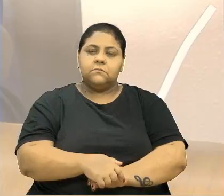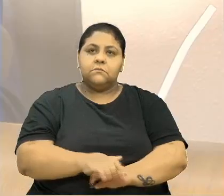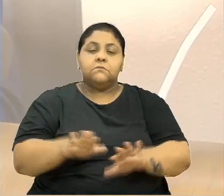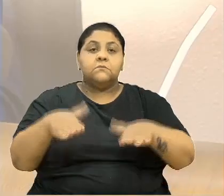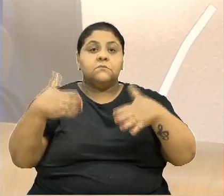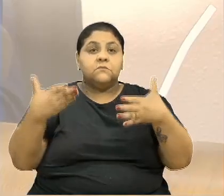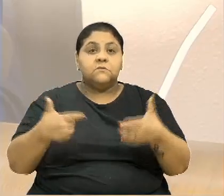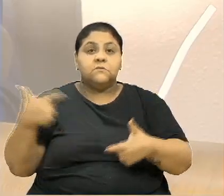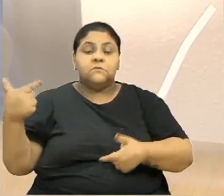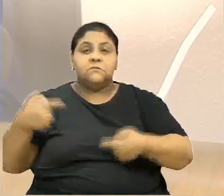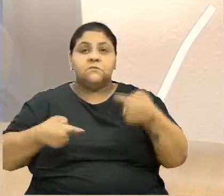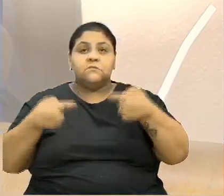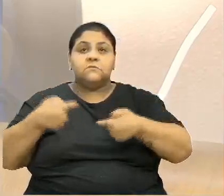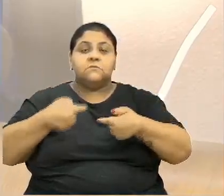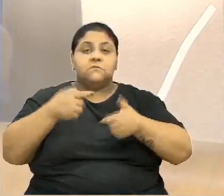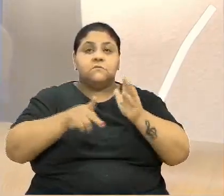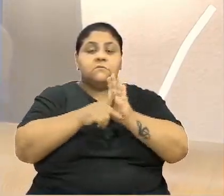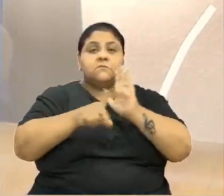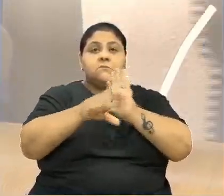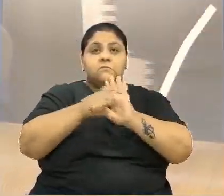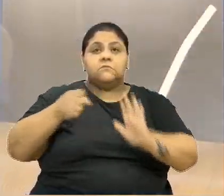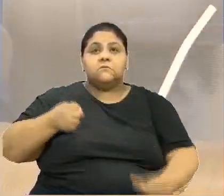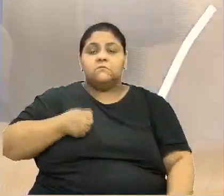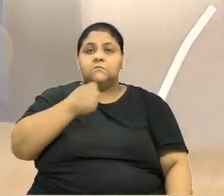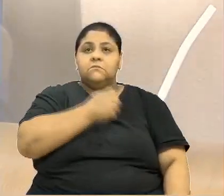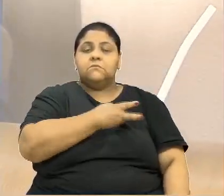Então, em segunda discussão e votação, projeto de lei número